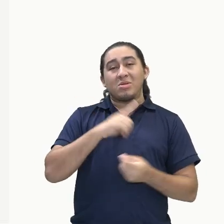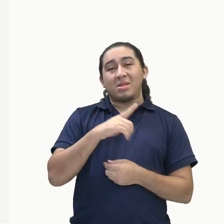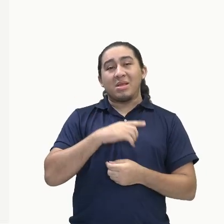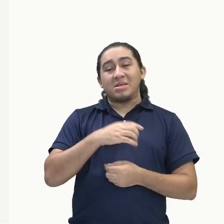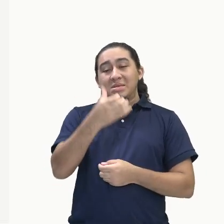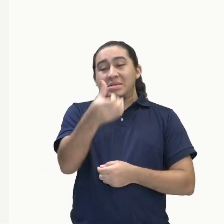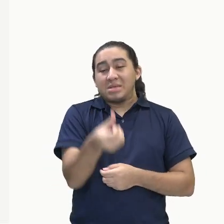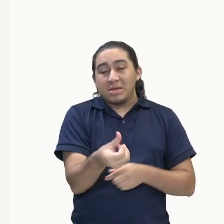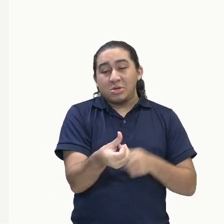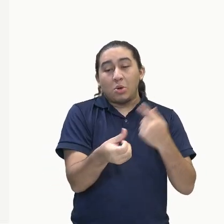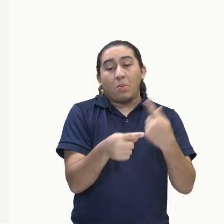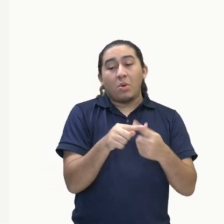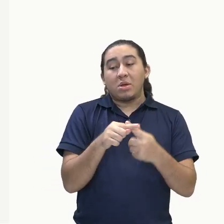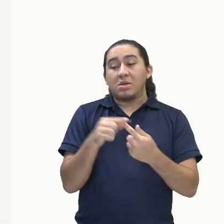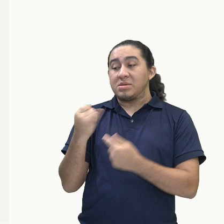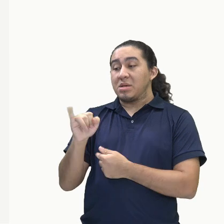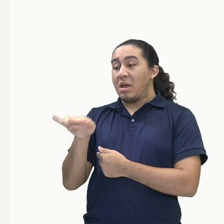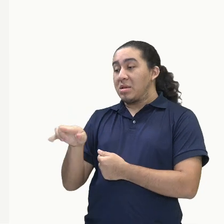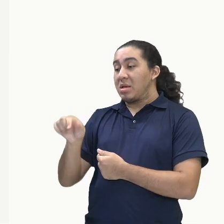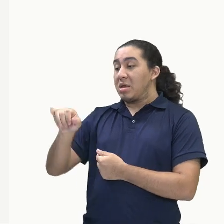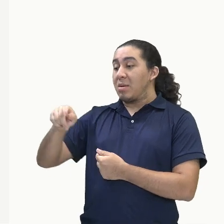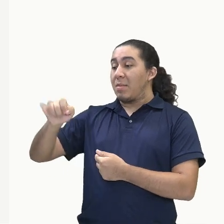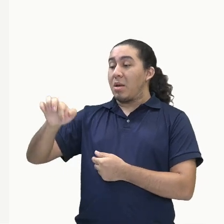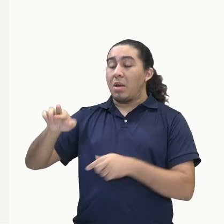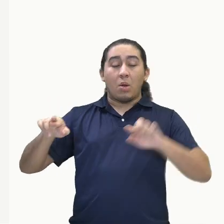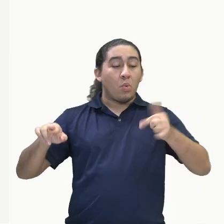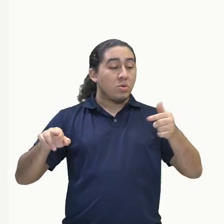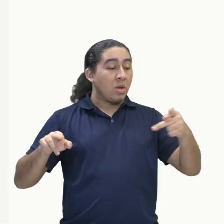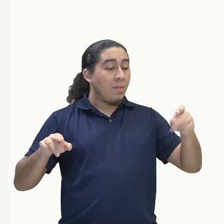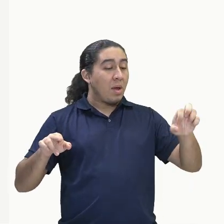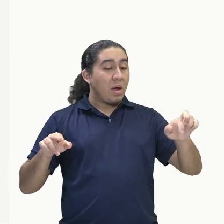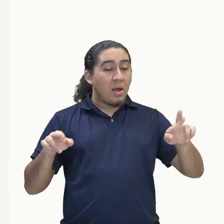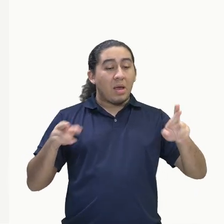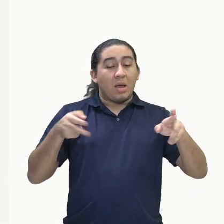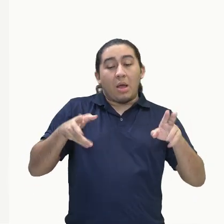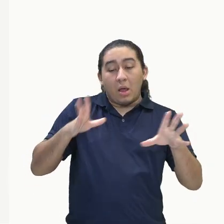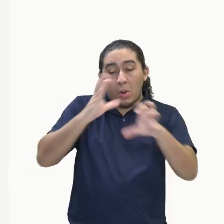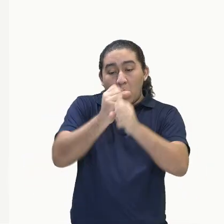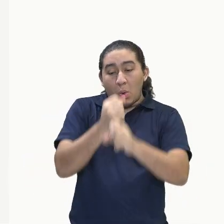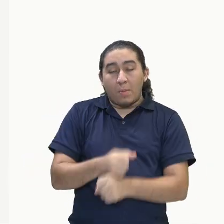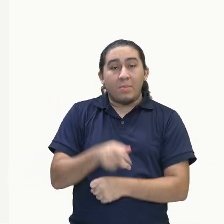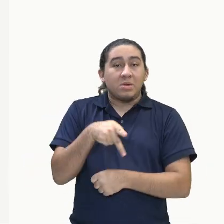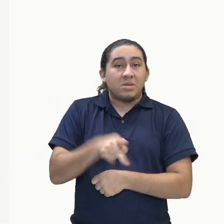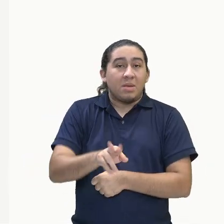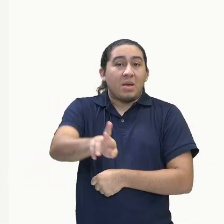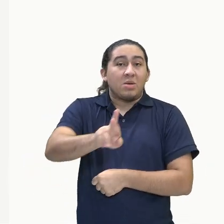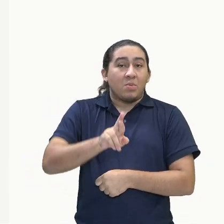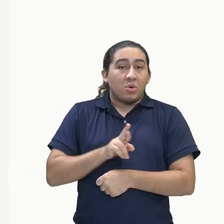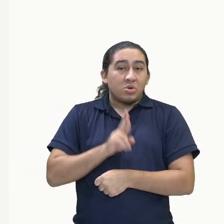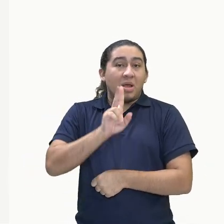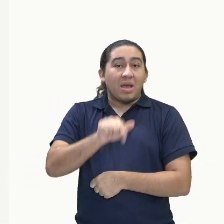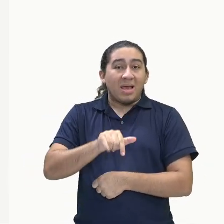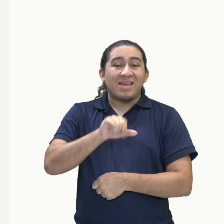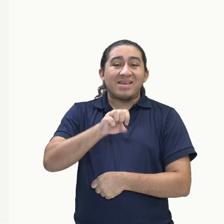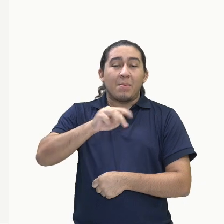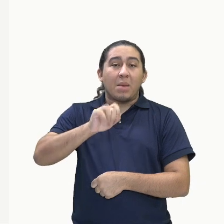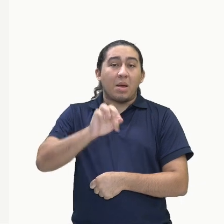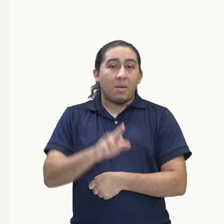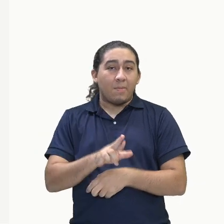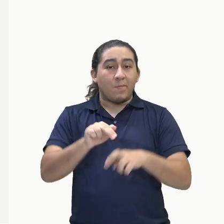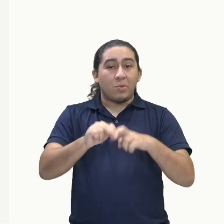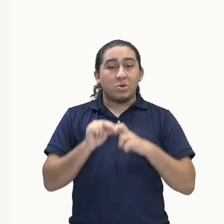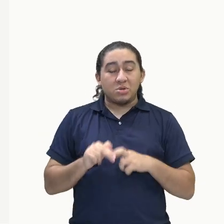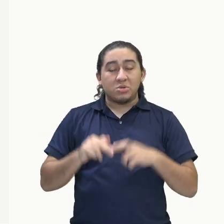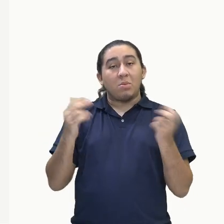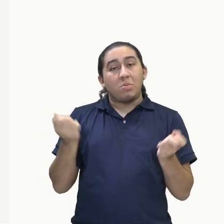uma jogar ímpar e a outra jogar par, a soma sempre vai ser um número ímpar e 6 é par. Logo, a probabilidade vai